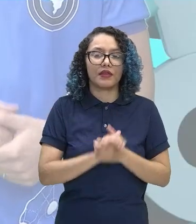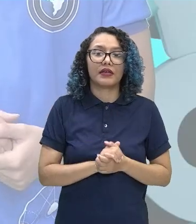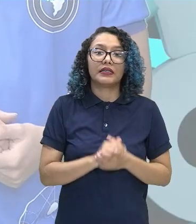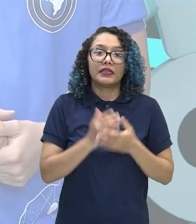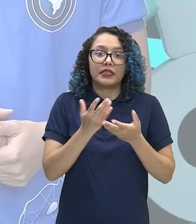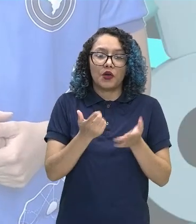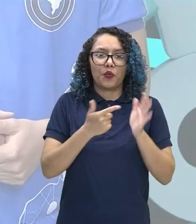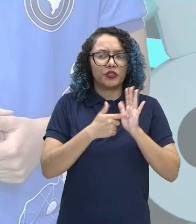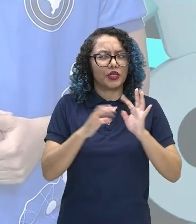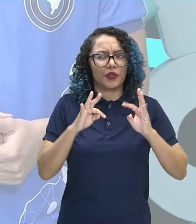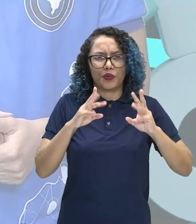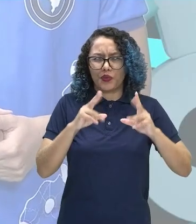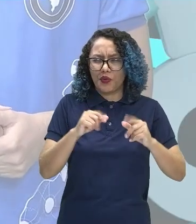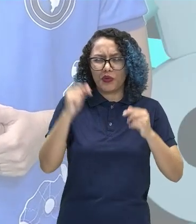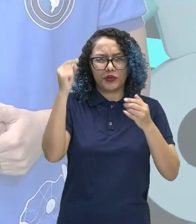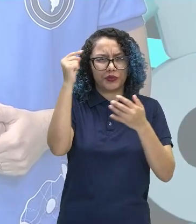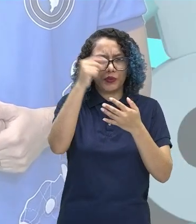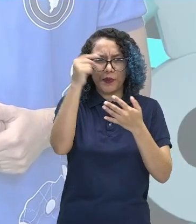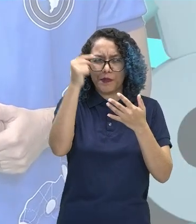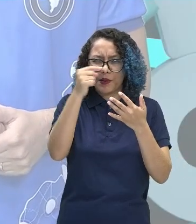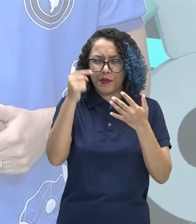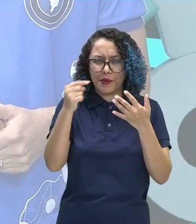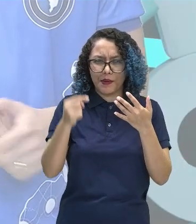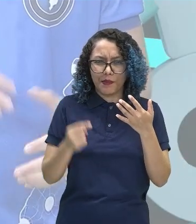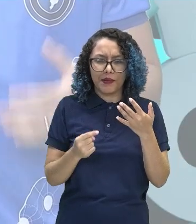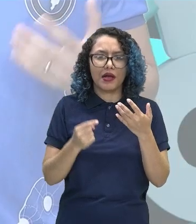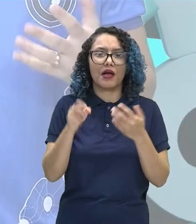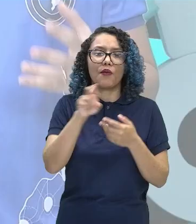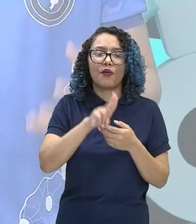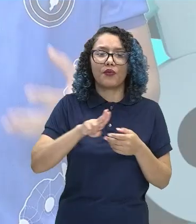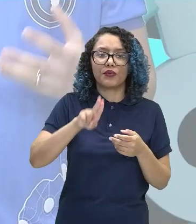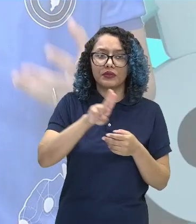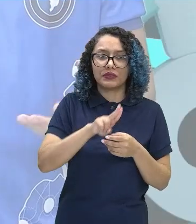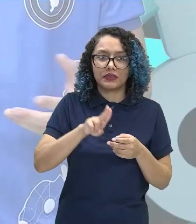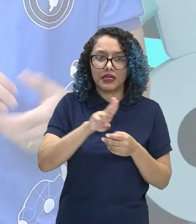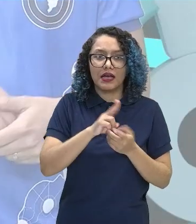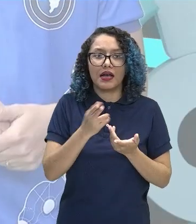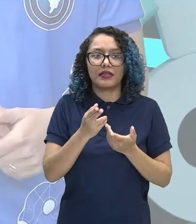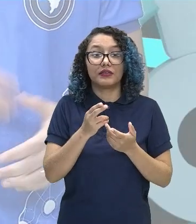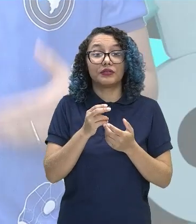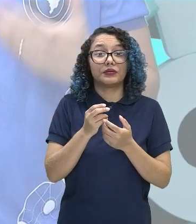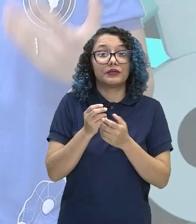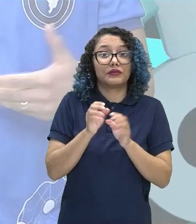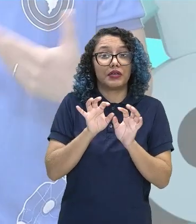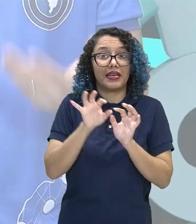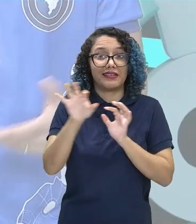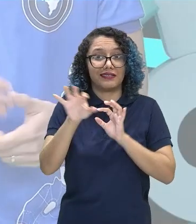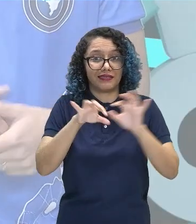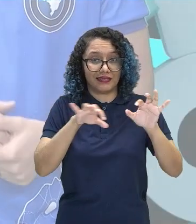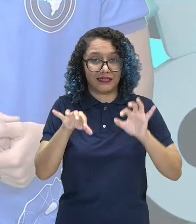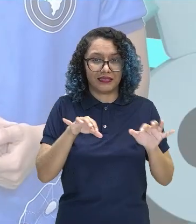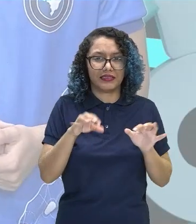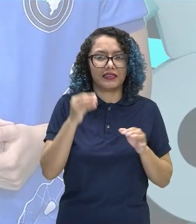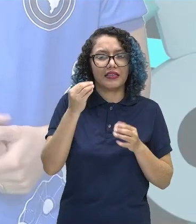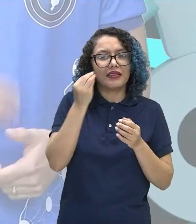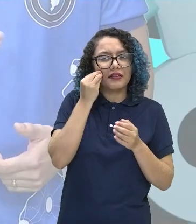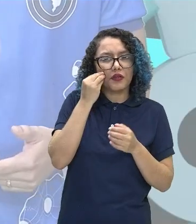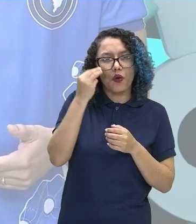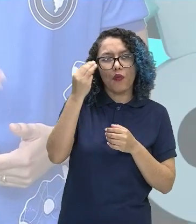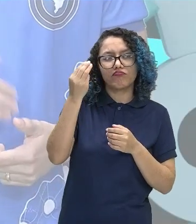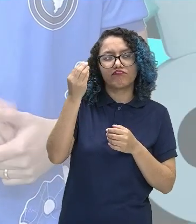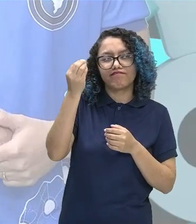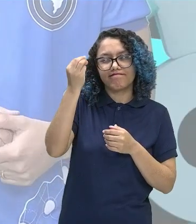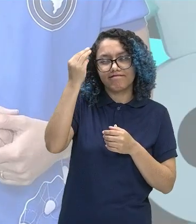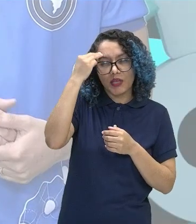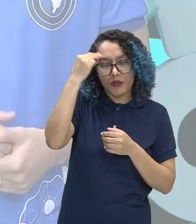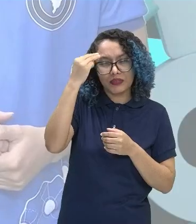todas essas expressões aqui utilizadas de modo separado, a gente tentou memorizar algumas delas. Vamos